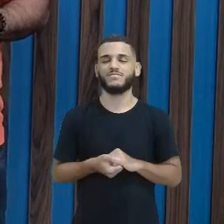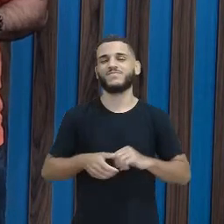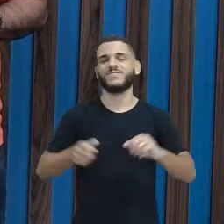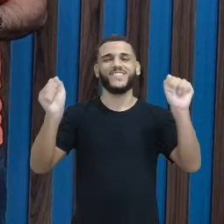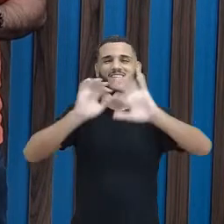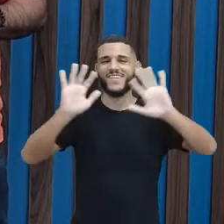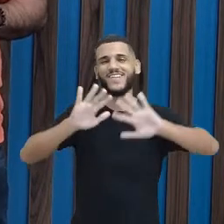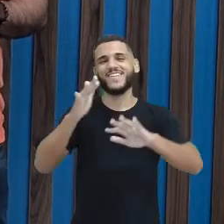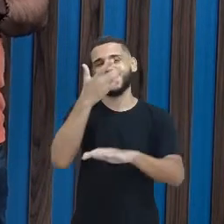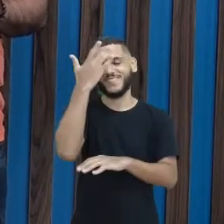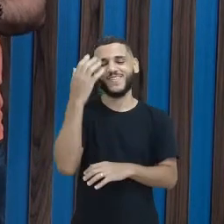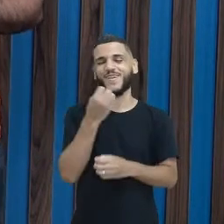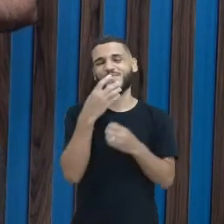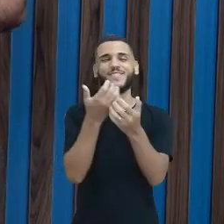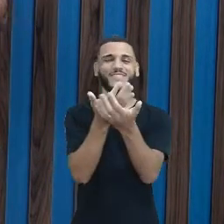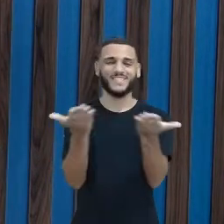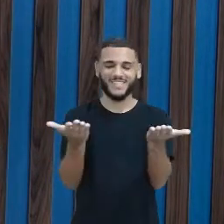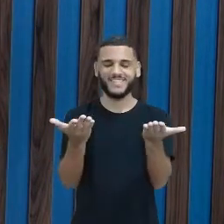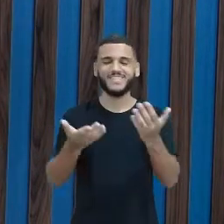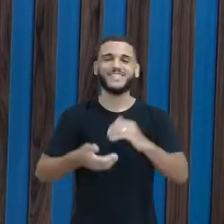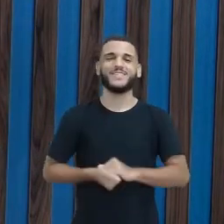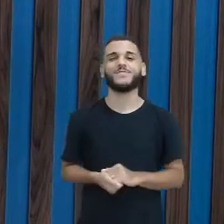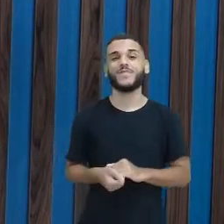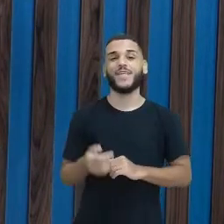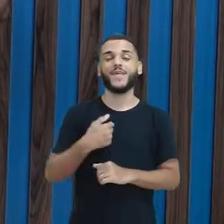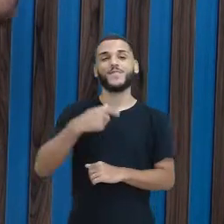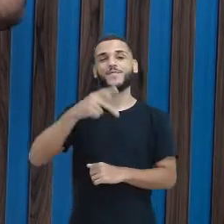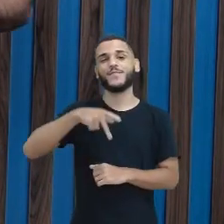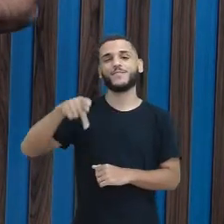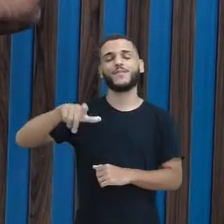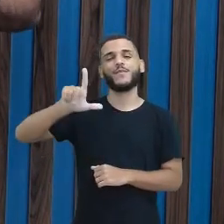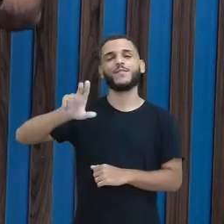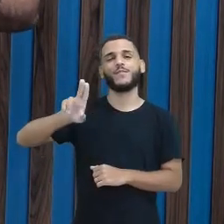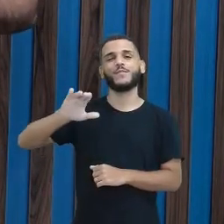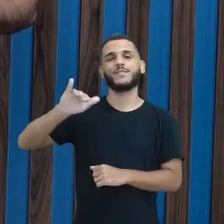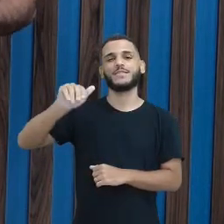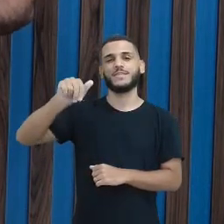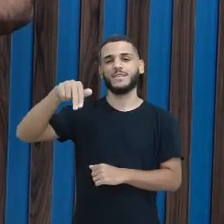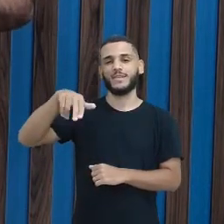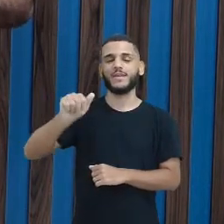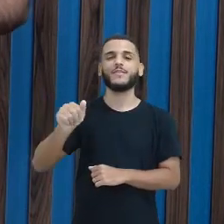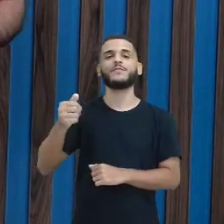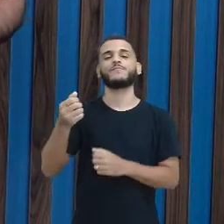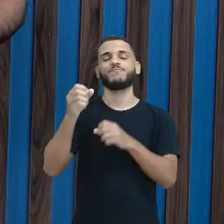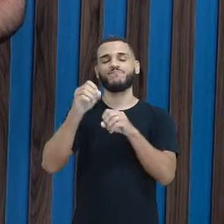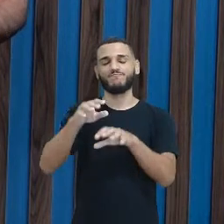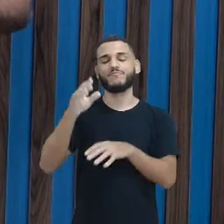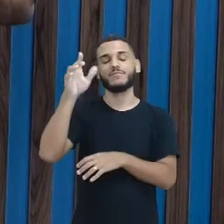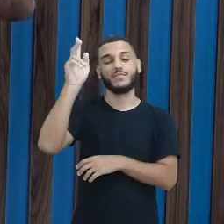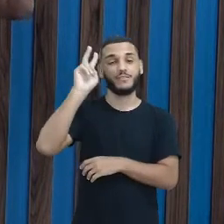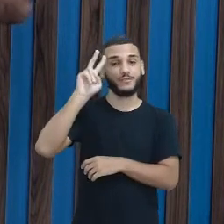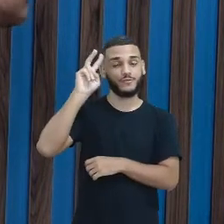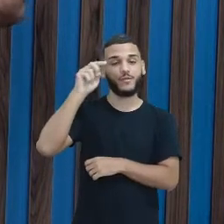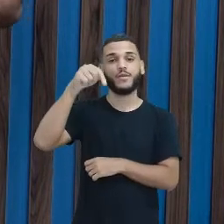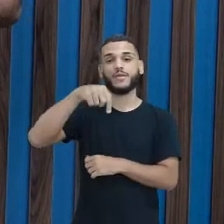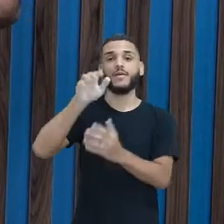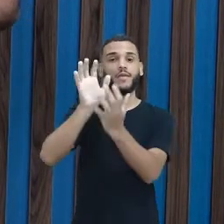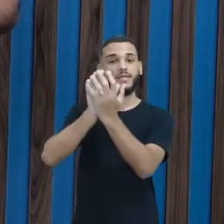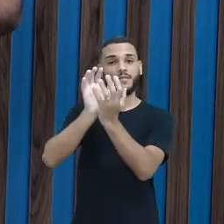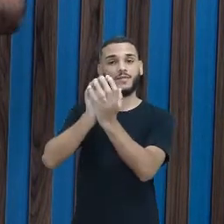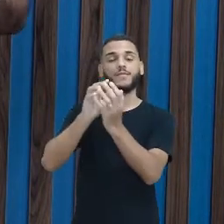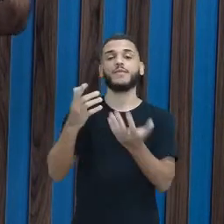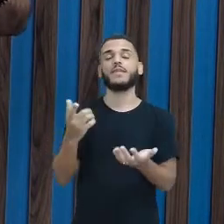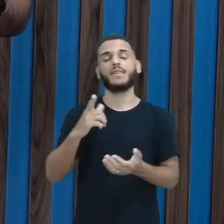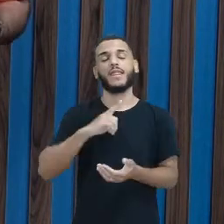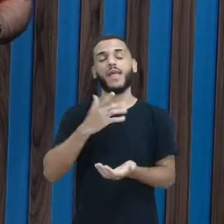Olá pessoal, tudo bom com vocês? Eu sou o professor Luciano Júnior, professor de História do Recife. Nós vamos para mais